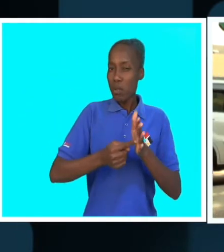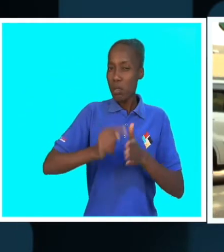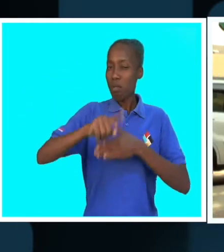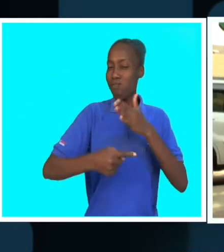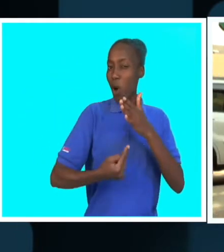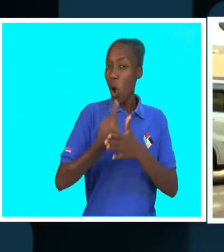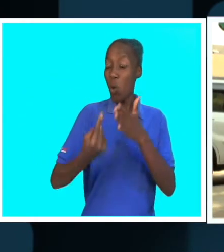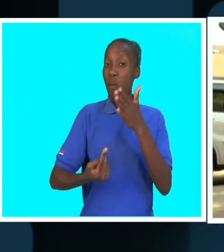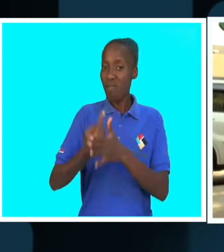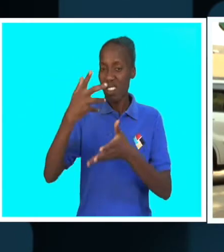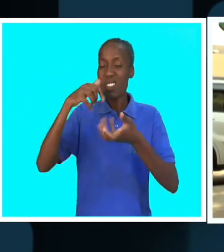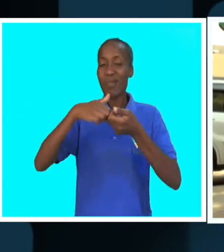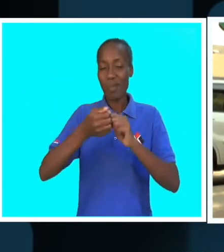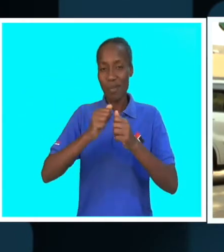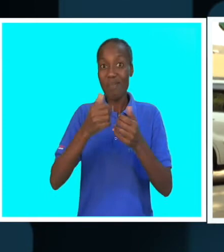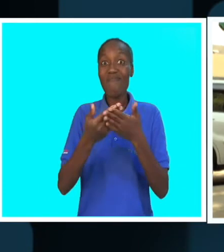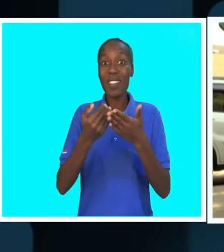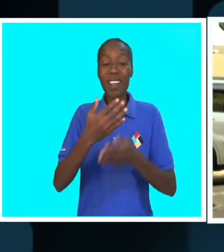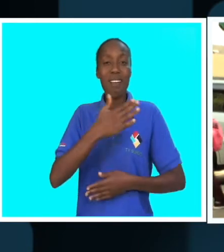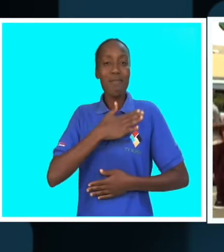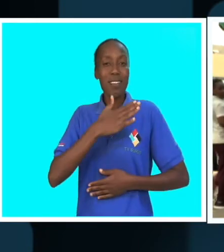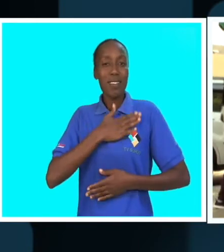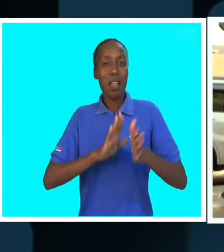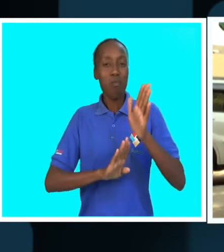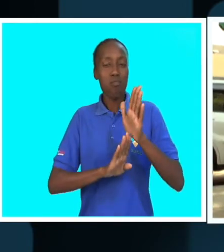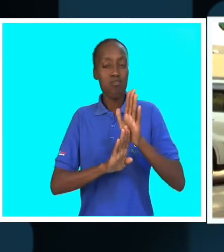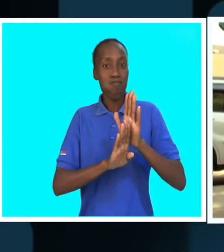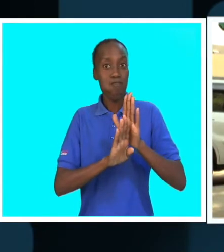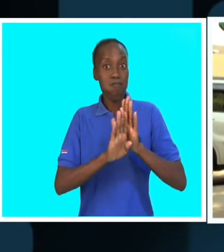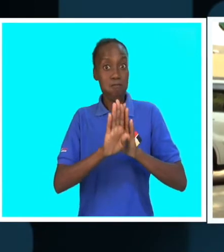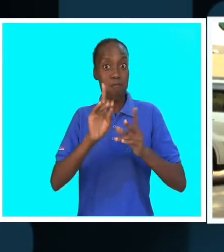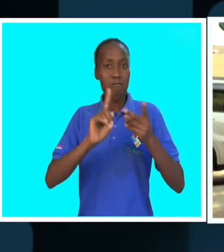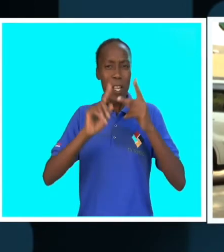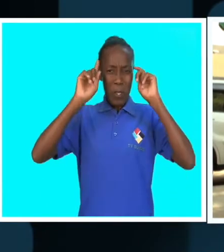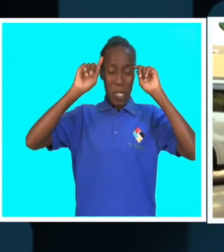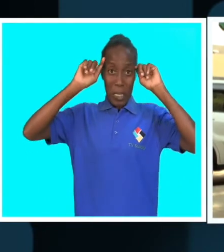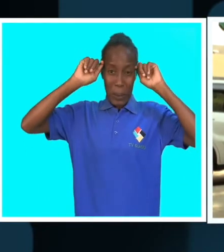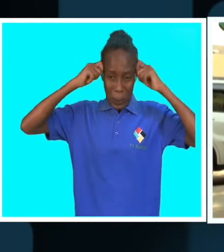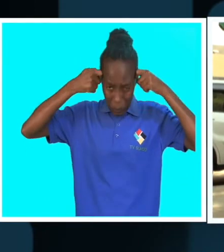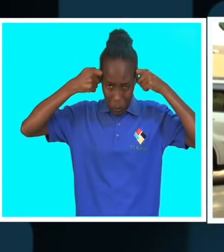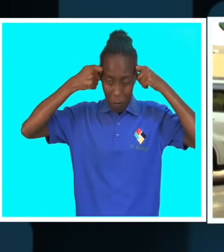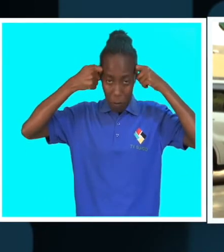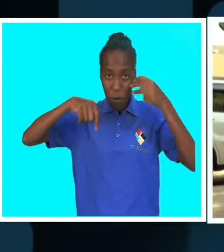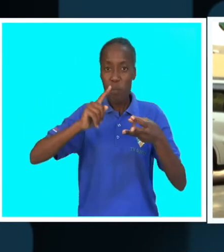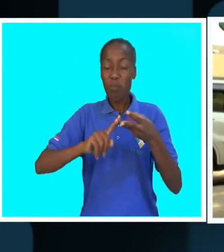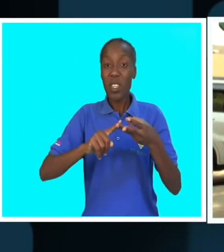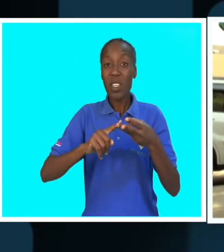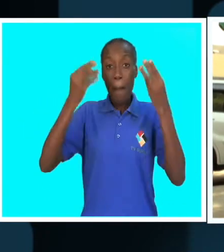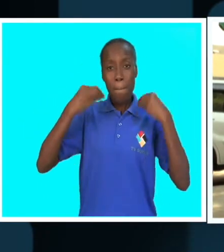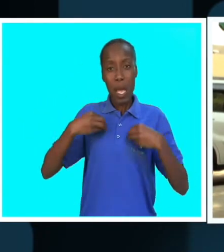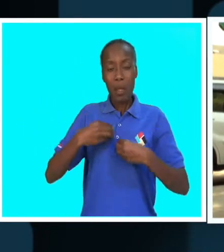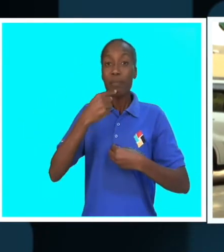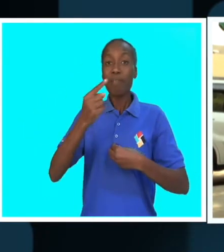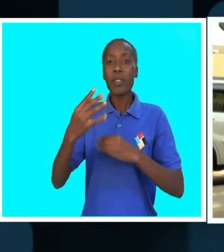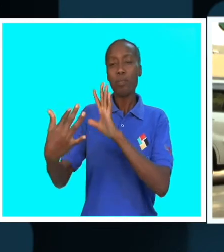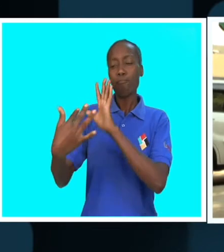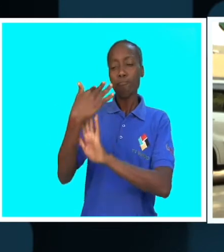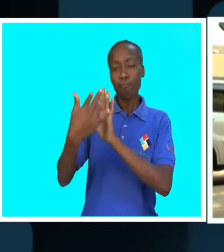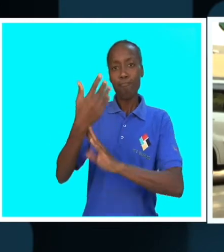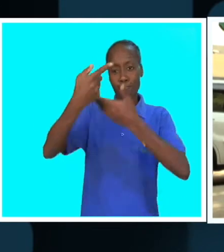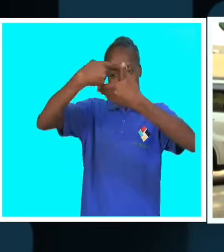tem acontecido por causa de tensão, nervosismo. E o médico conseguiu-me